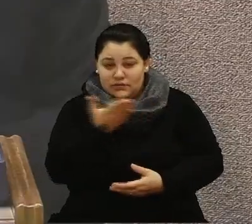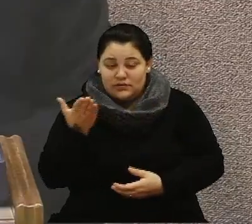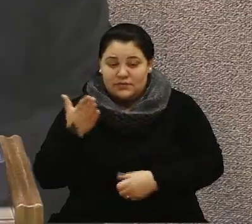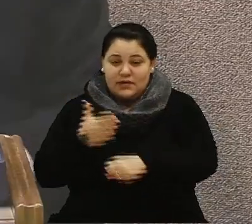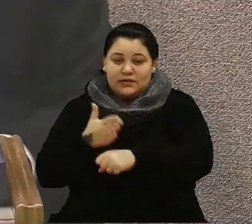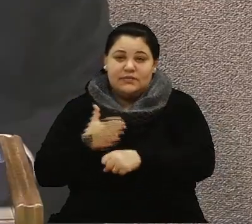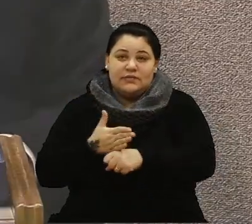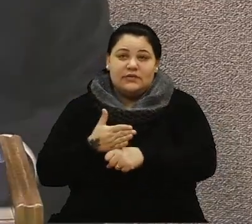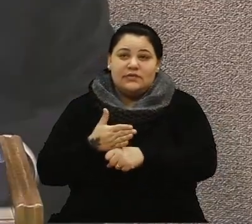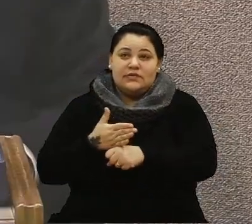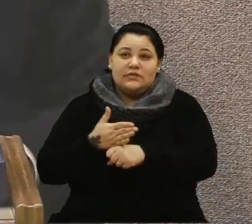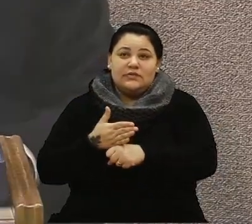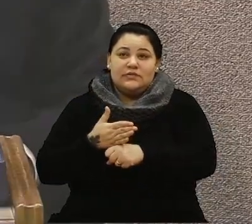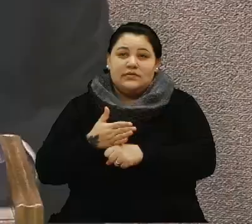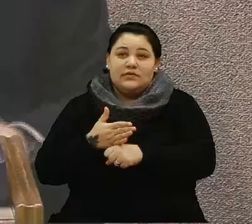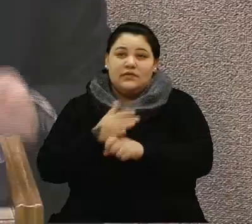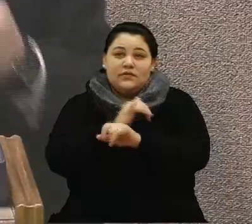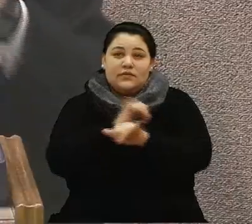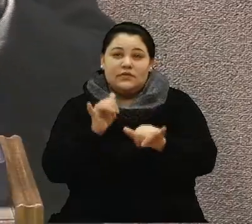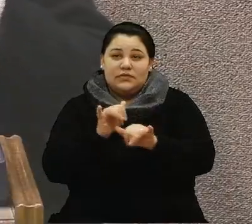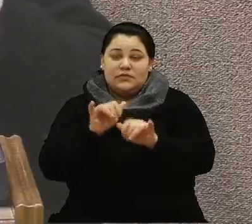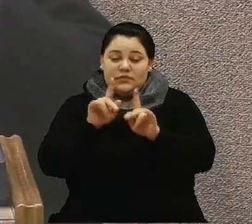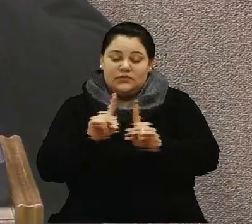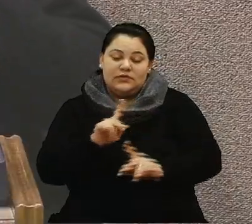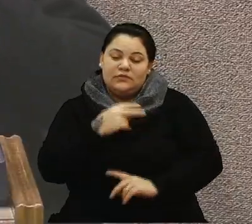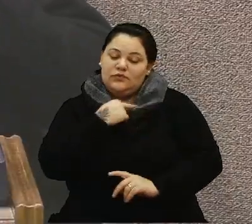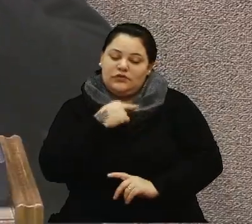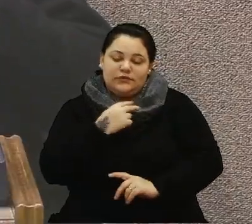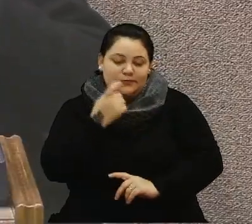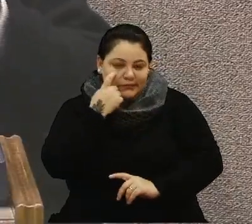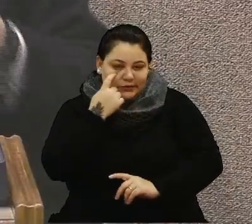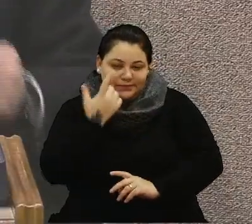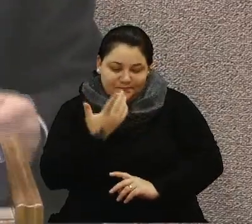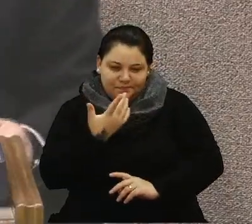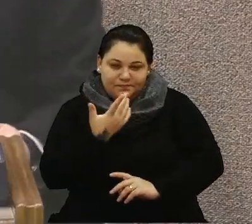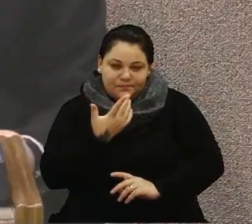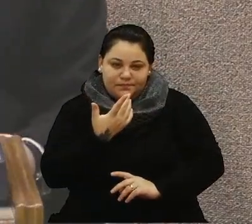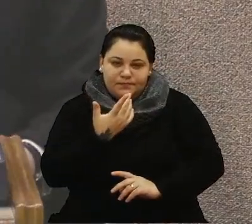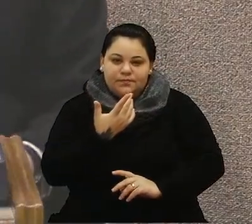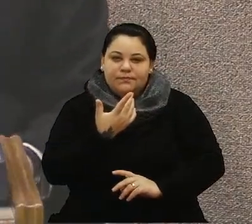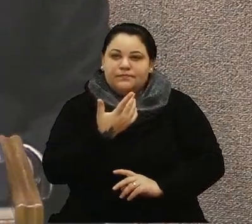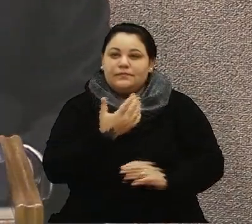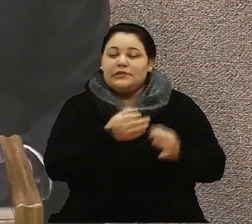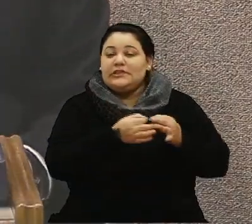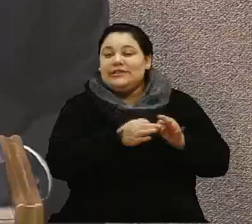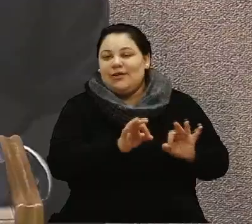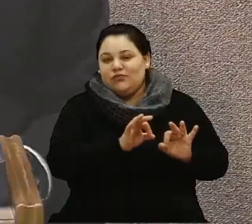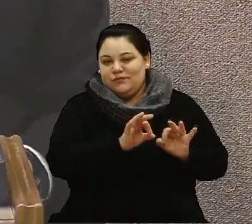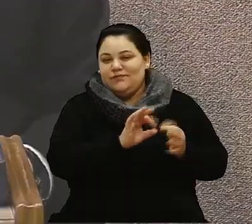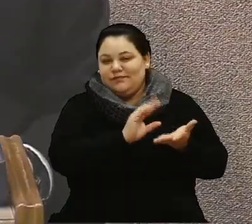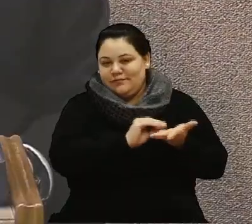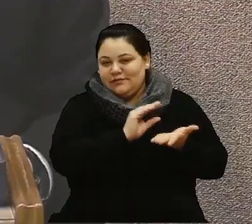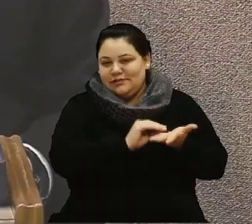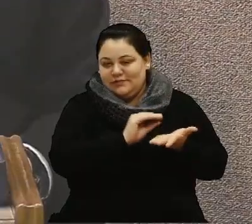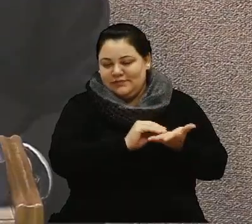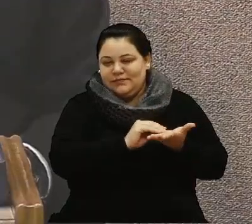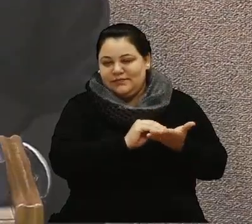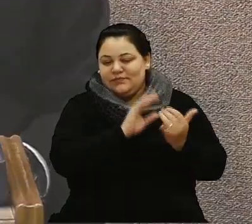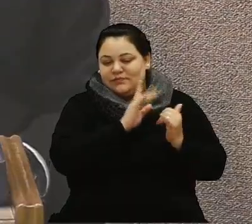conta e informação daqueles que não puderam assistir naquele momento a nossa reunião extraordinária